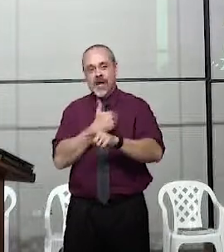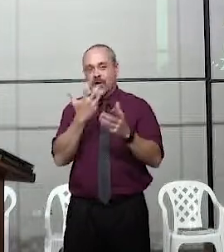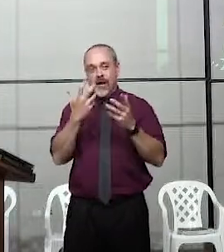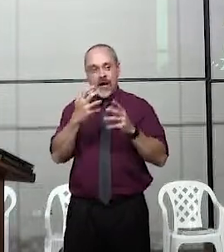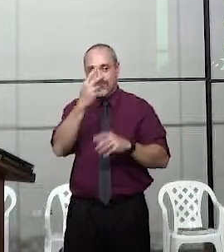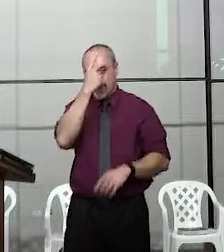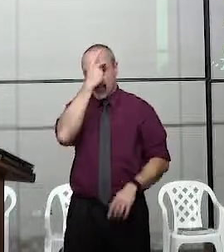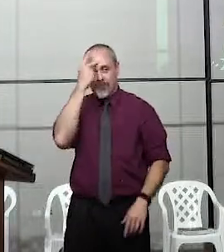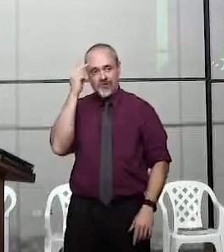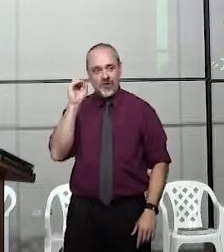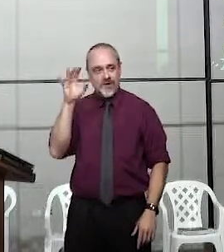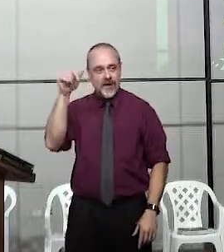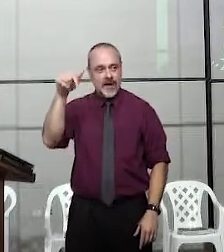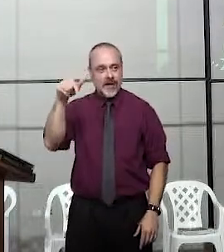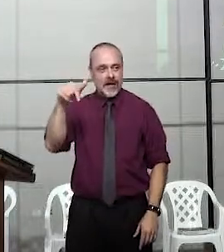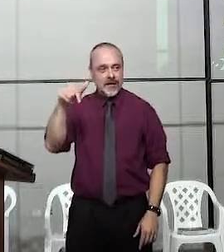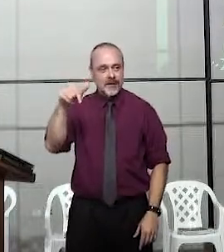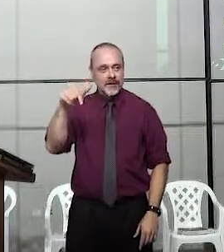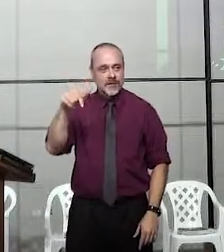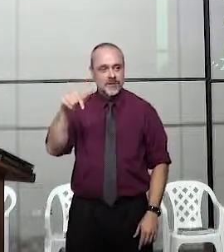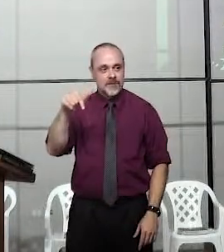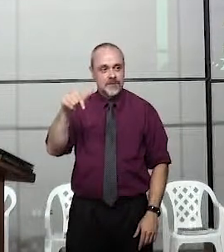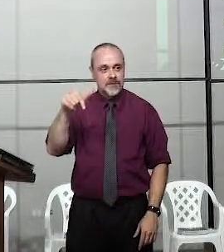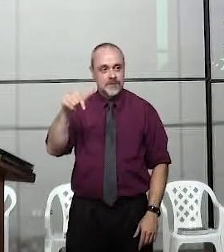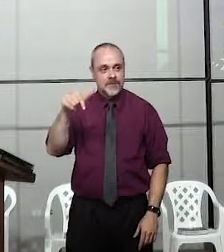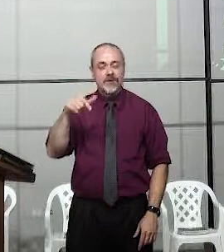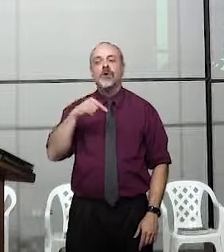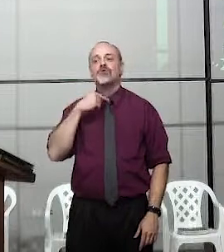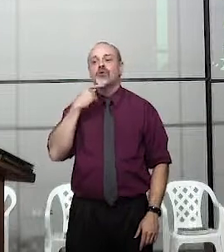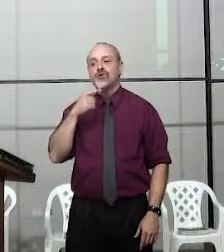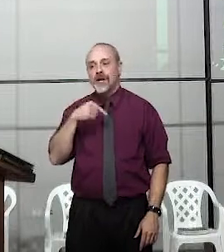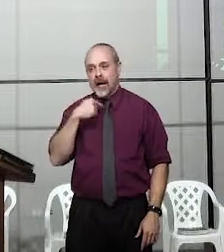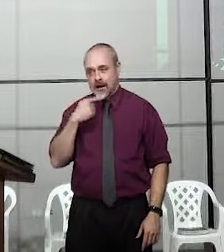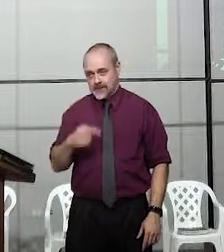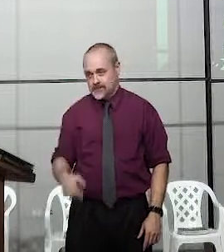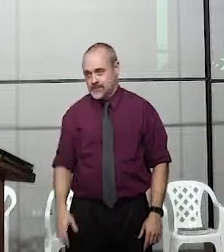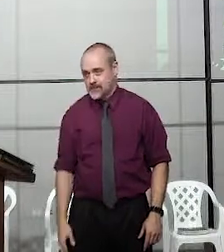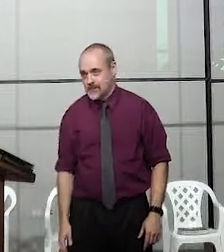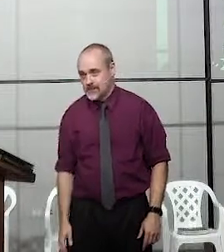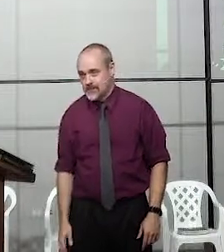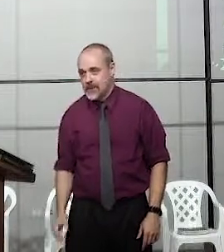Nós não queremos para uma pessoa sair daqui com dúvida.